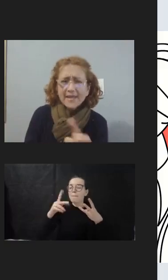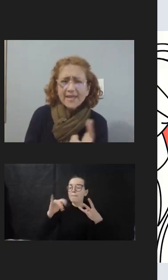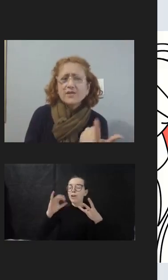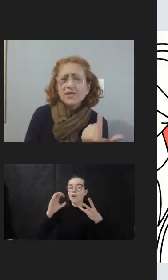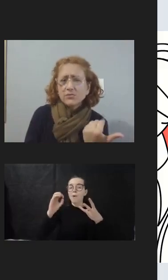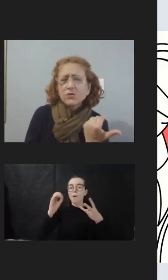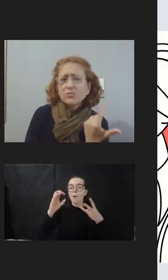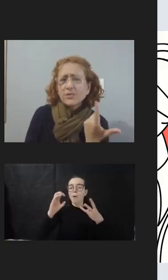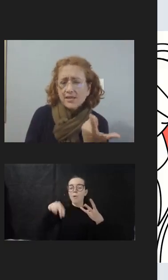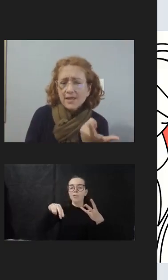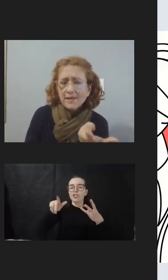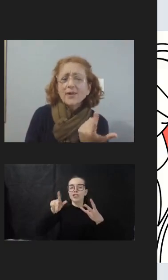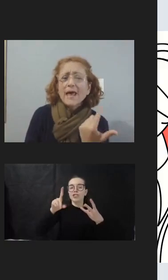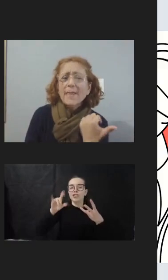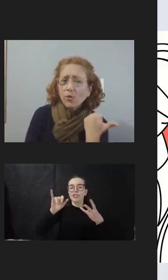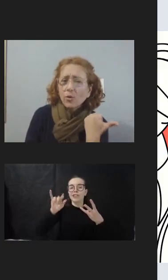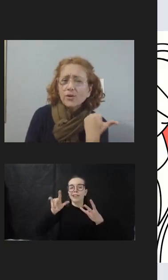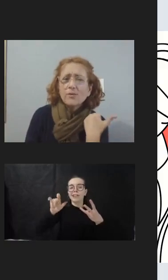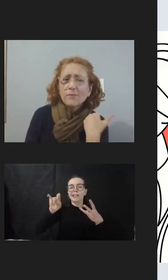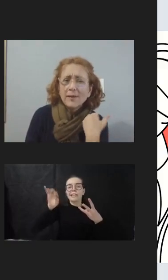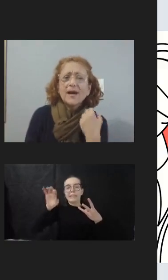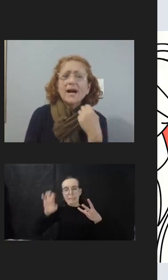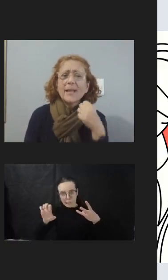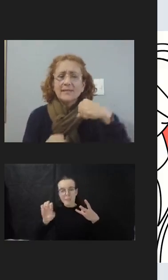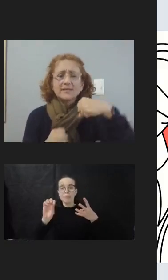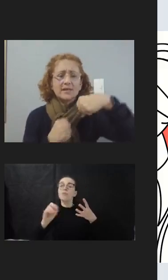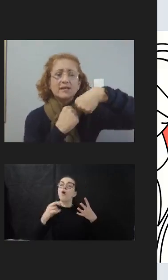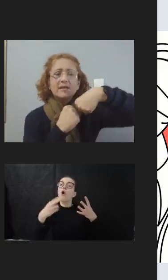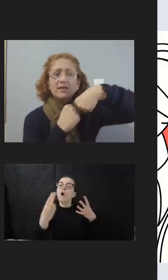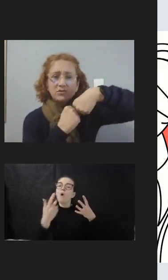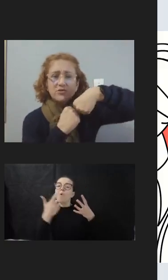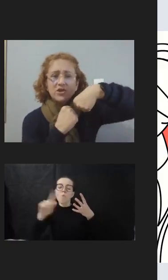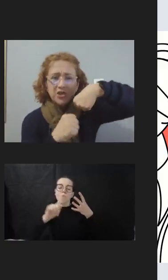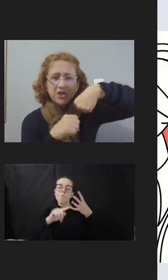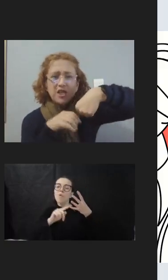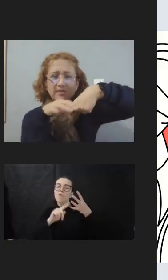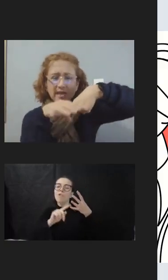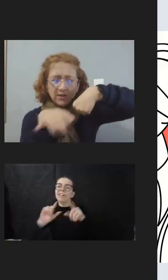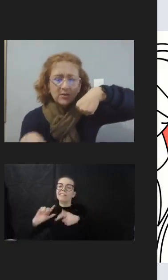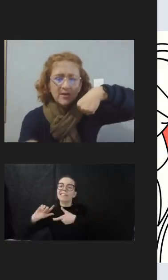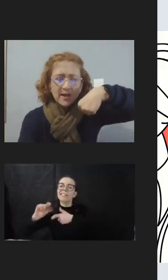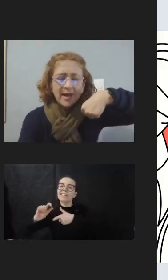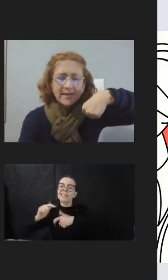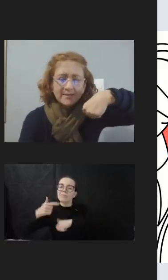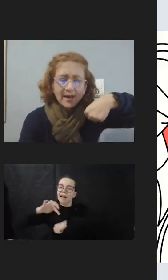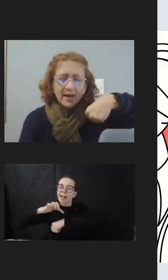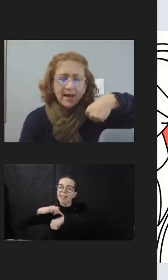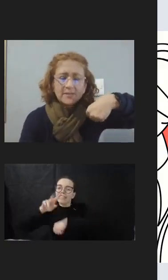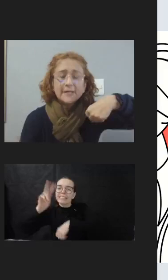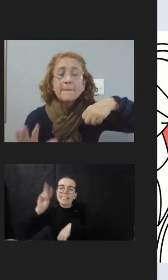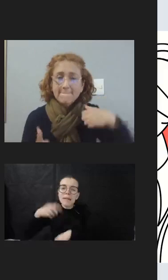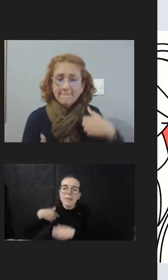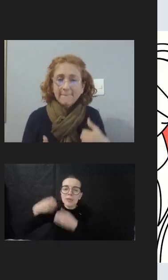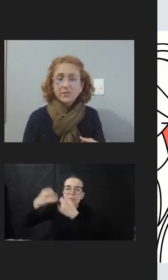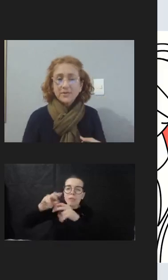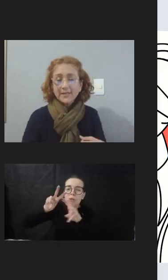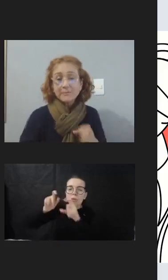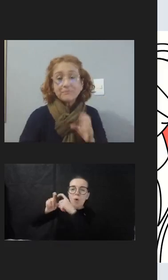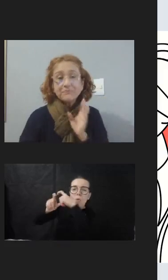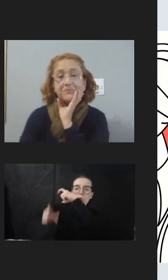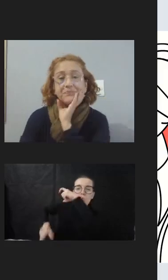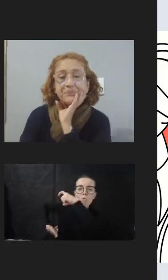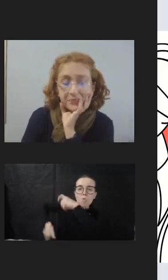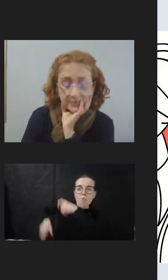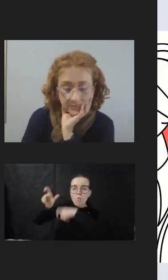que é aquilo que eu dei como exemplo lá na coluna lombar, lá do disquinho sair do lugar e tal, né?